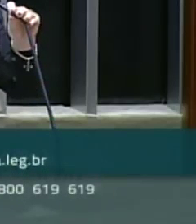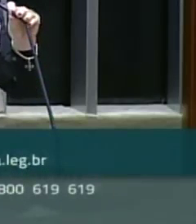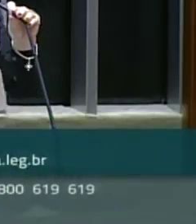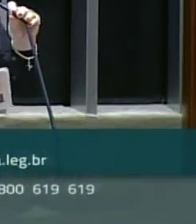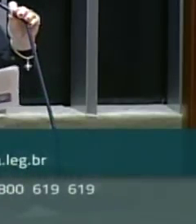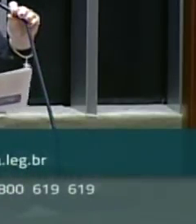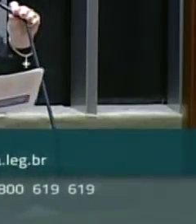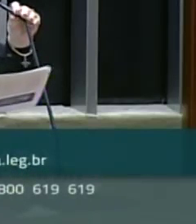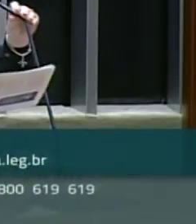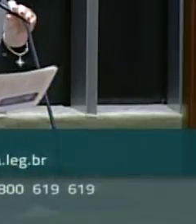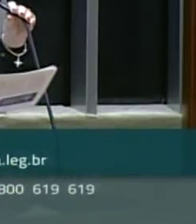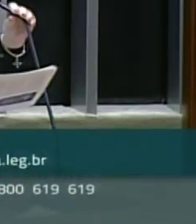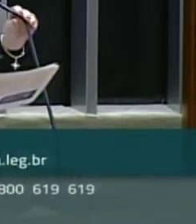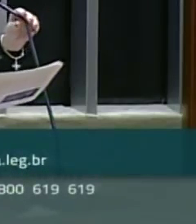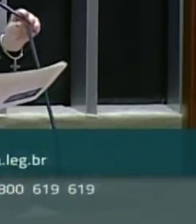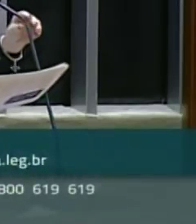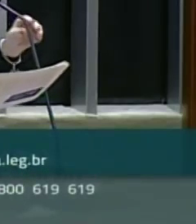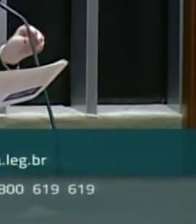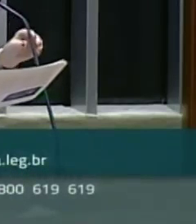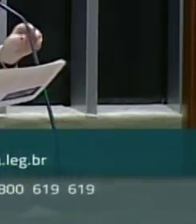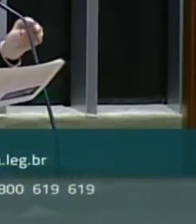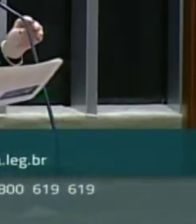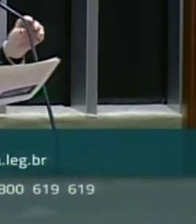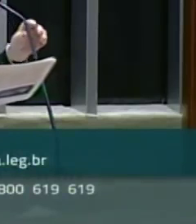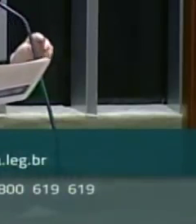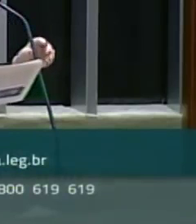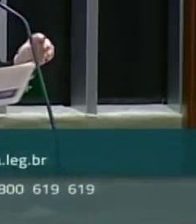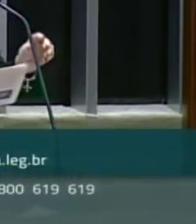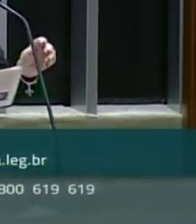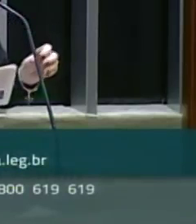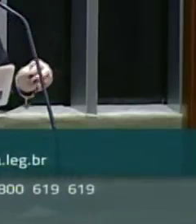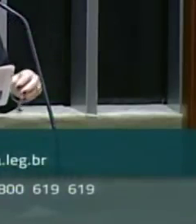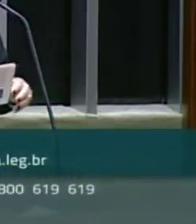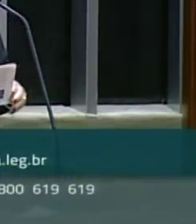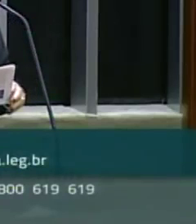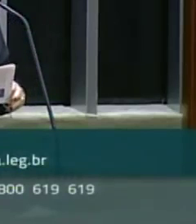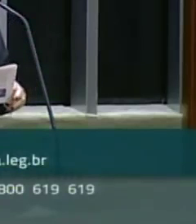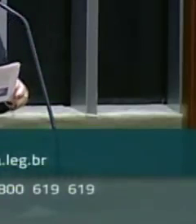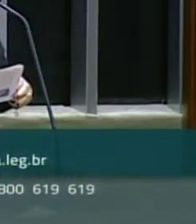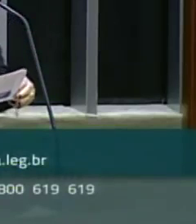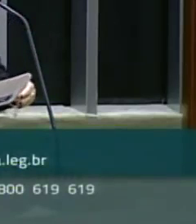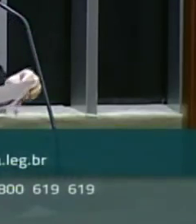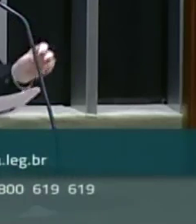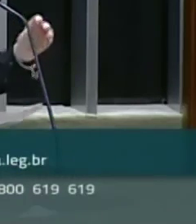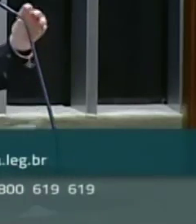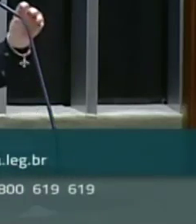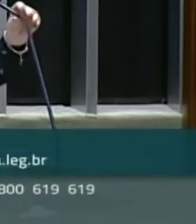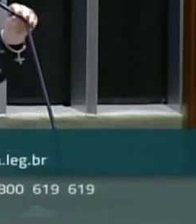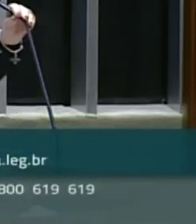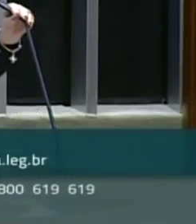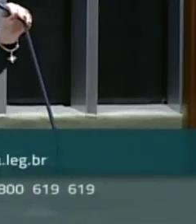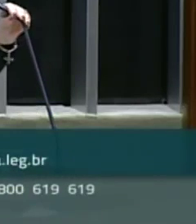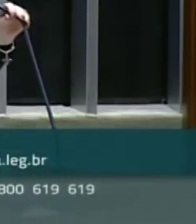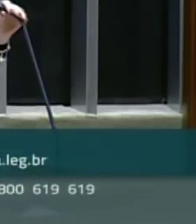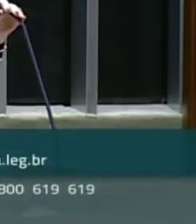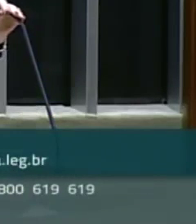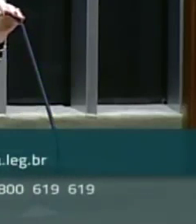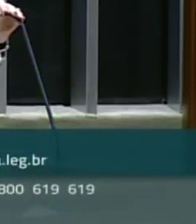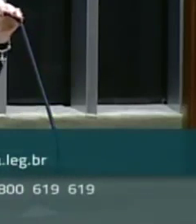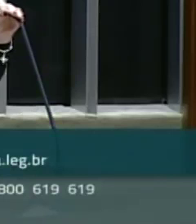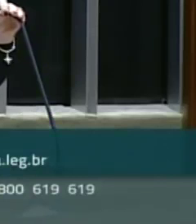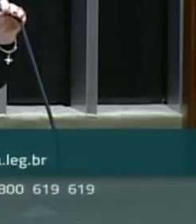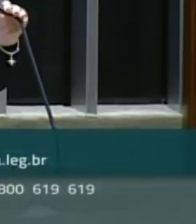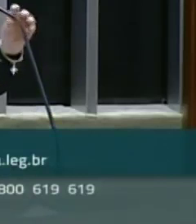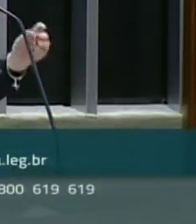conhecido Estatuto da Pessoa com Deficiência, que nós chamamos da Lei da Inclusão da Pessoa com Deficiência. Foram mais de 20 anos, senhor